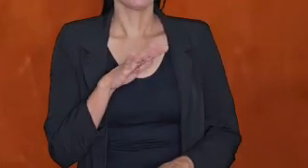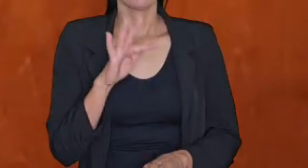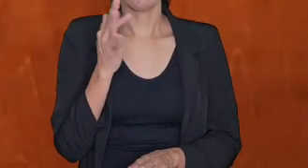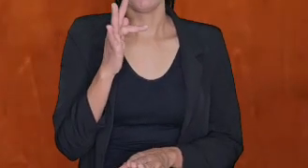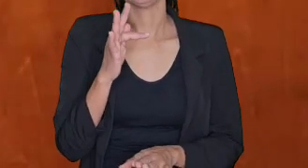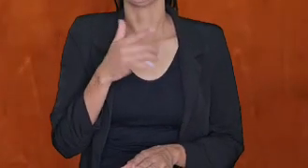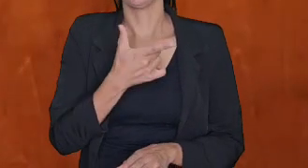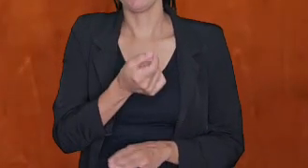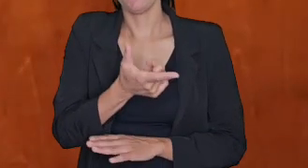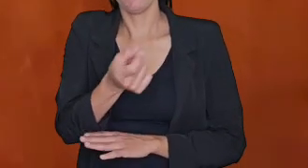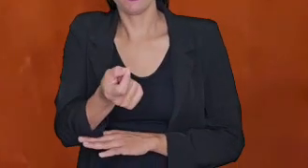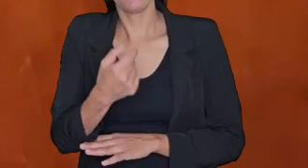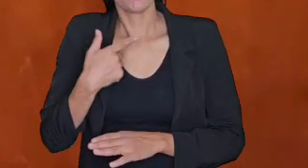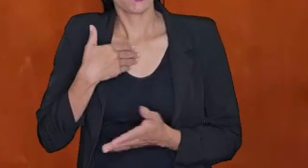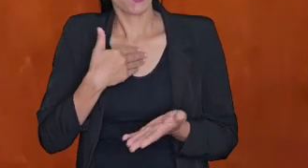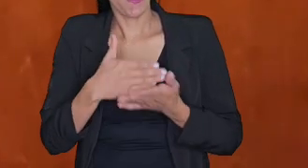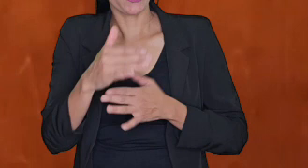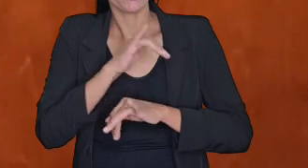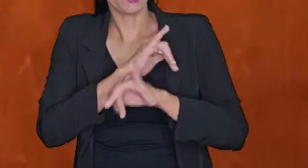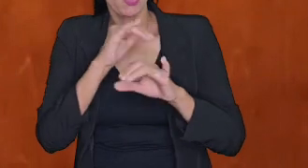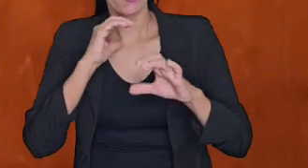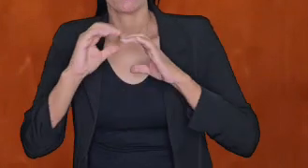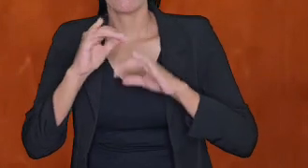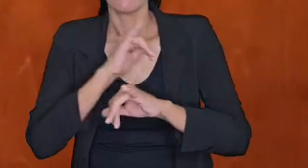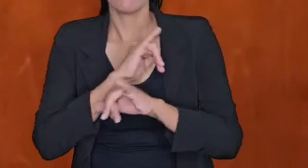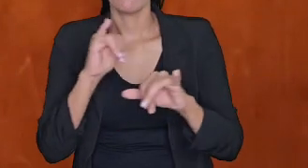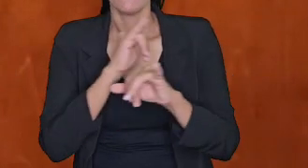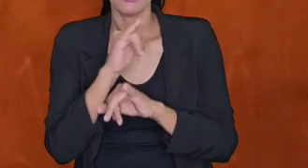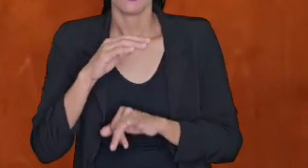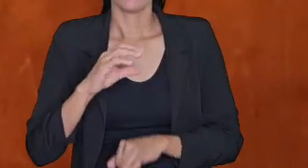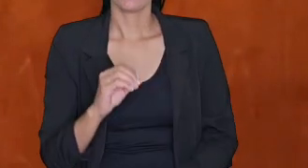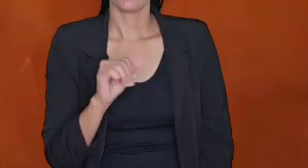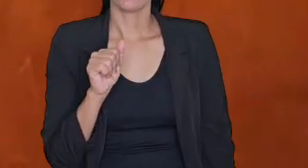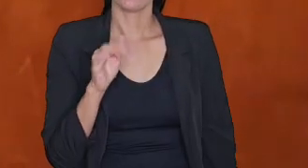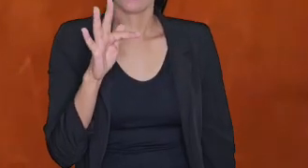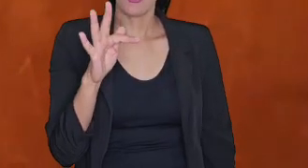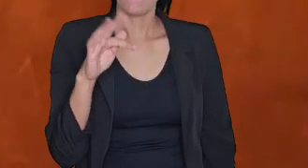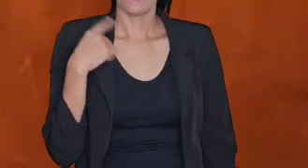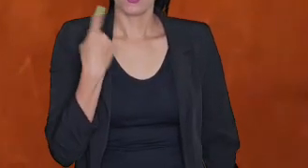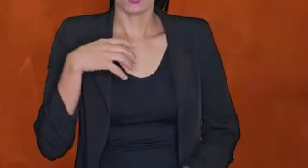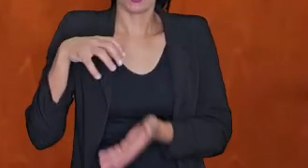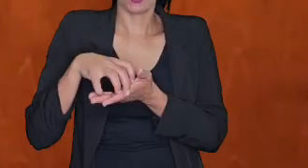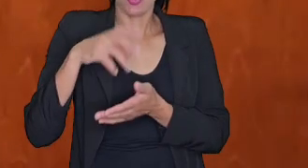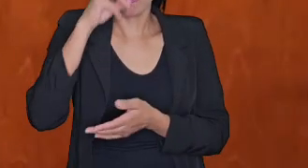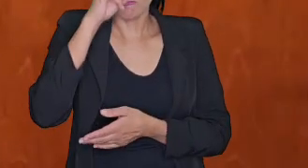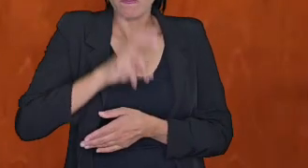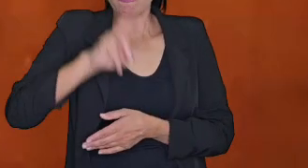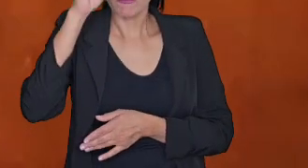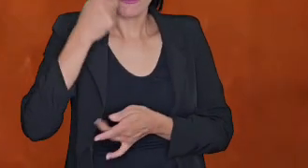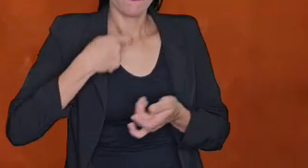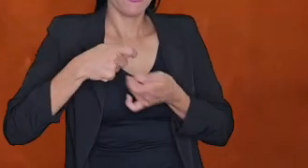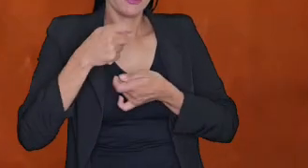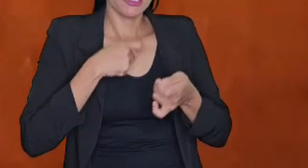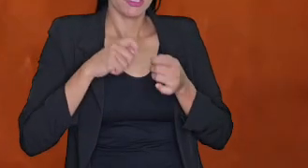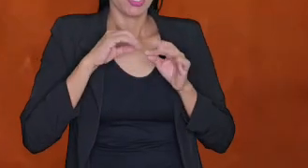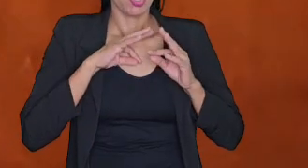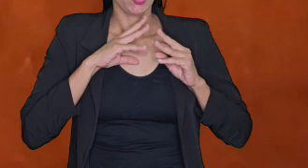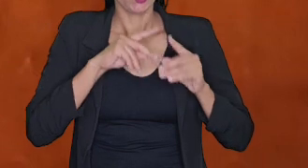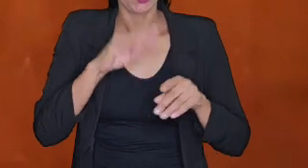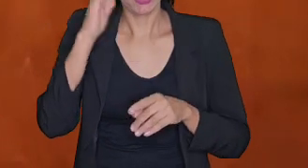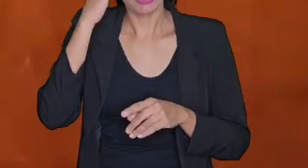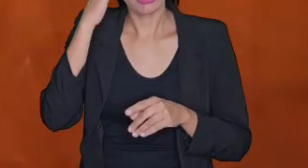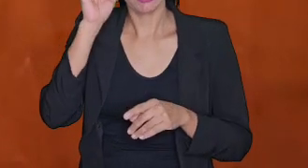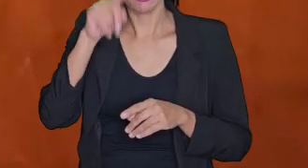2020, a gente não começou, foi fevereiro de 2020, a gente não começou a comunicar para o COAF, nosso órgão